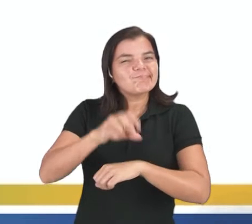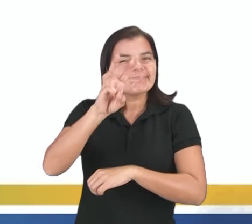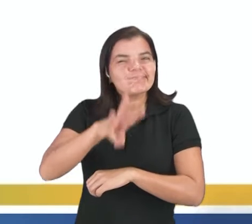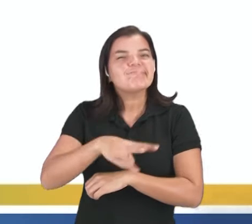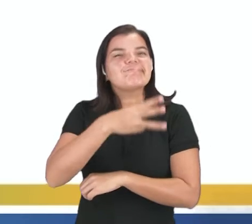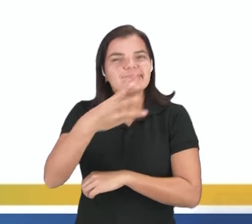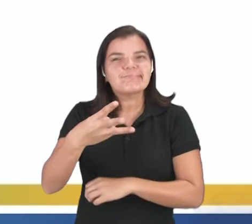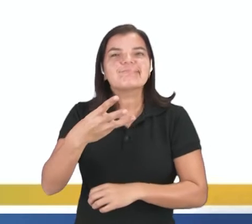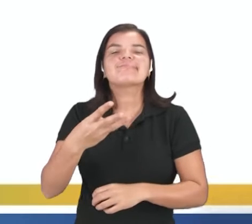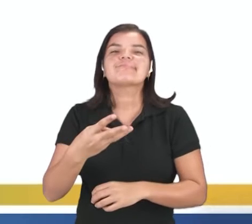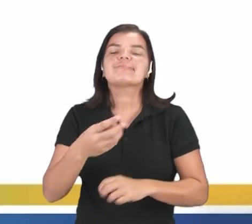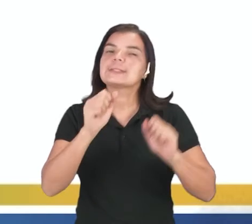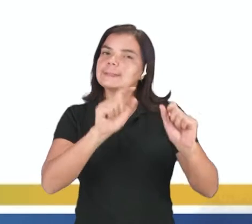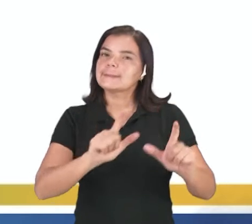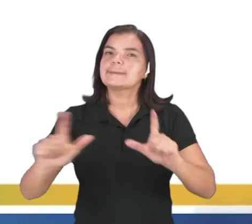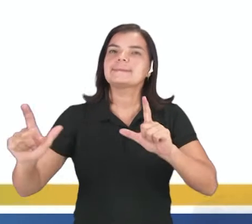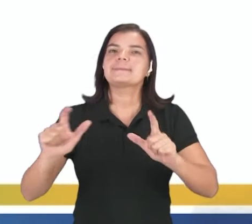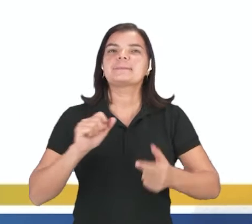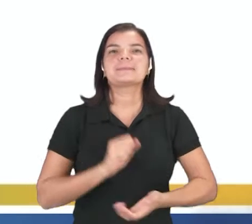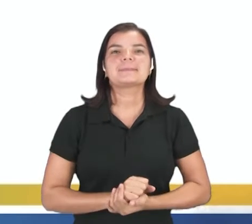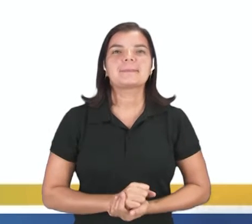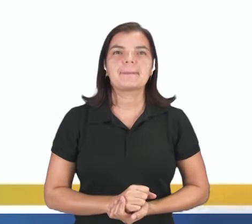matemática aí na lâmina do slide.